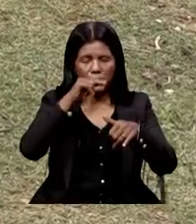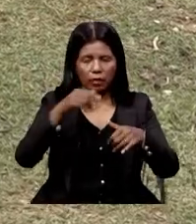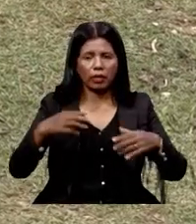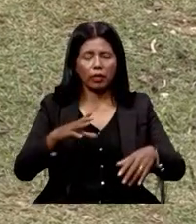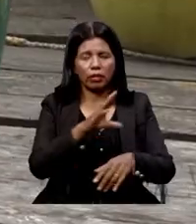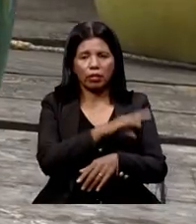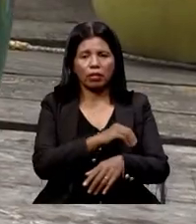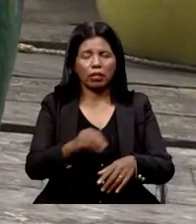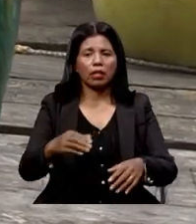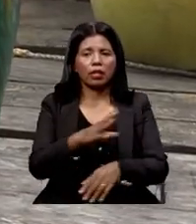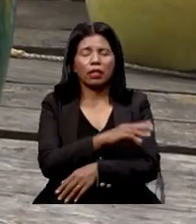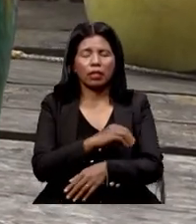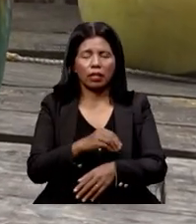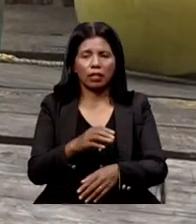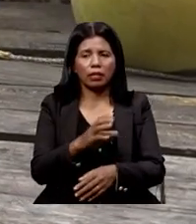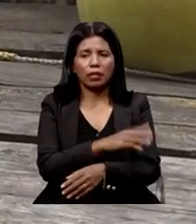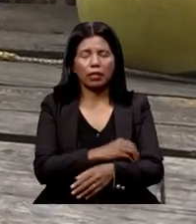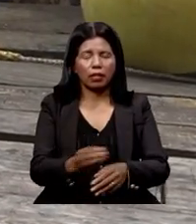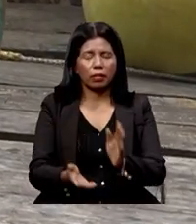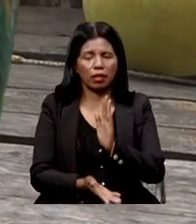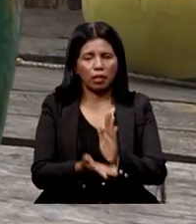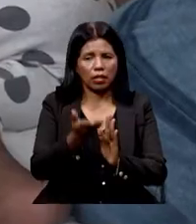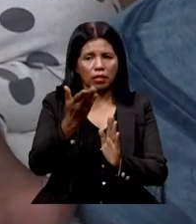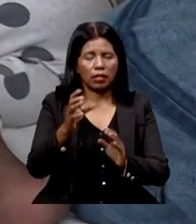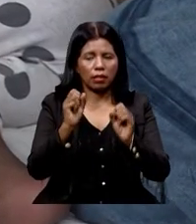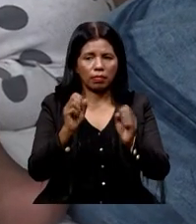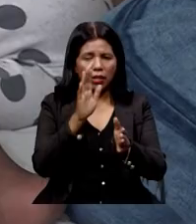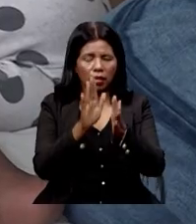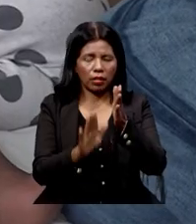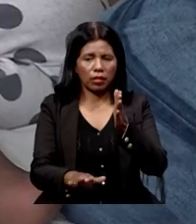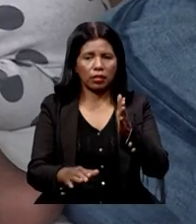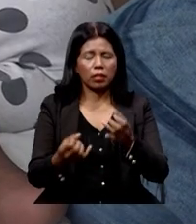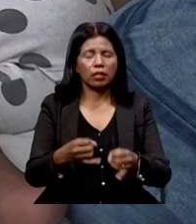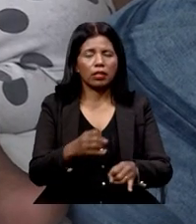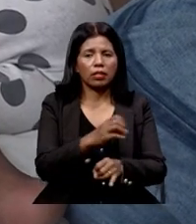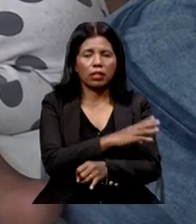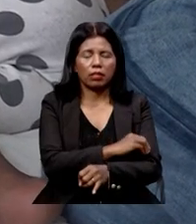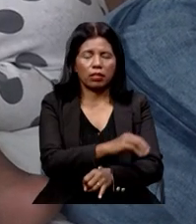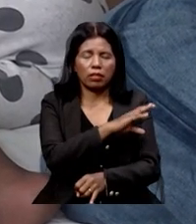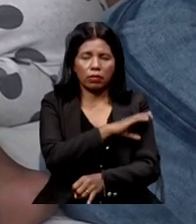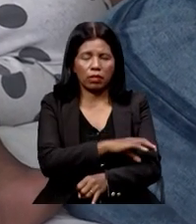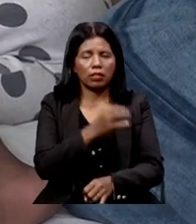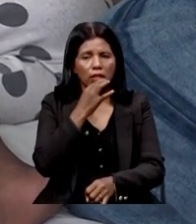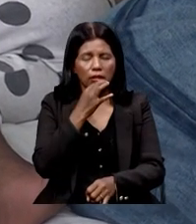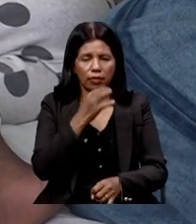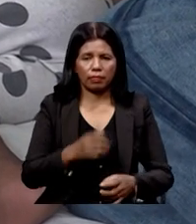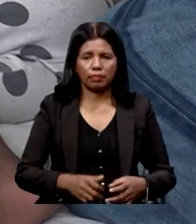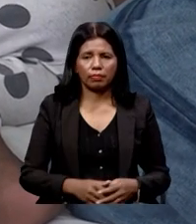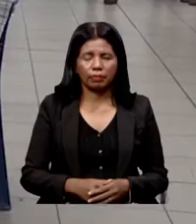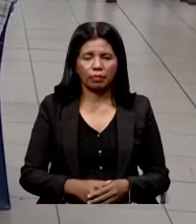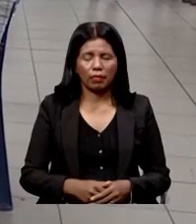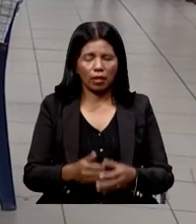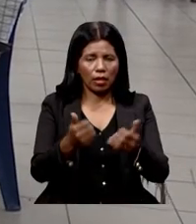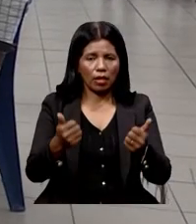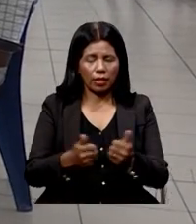no hakiak ikan, a tua se produção iharailaran, nune bele reduz taxa insegurança a ihan no manutrição. Aldeia